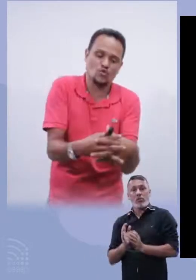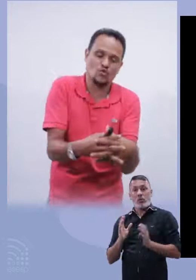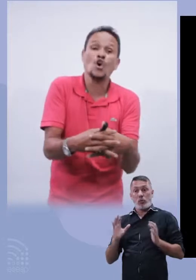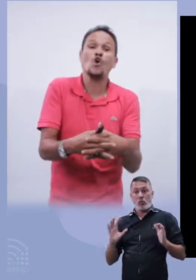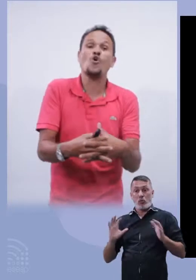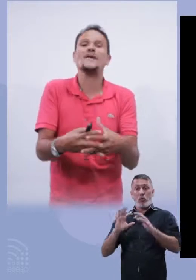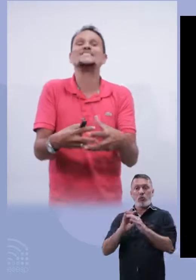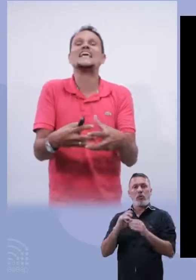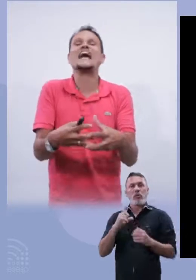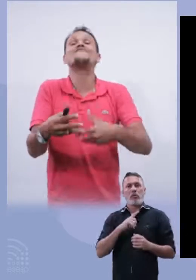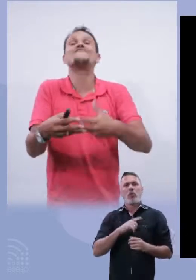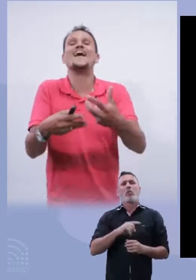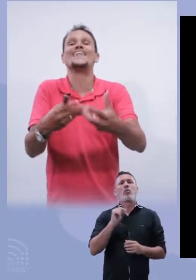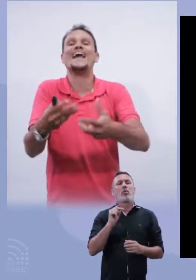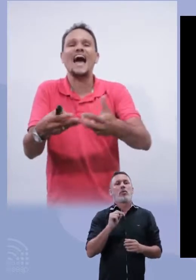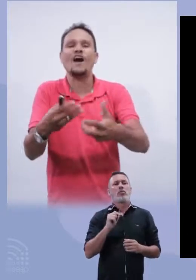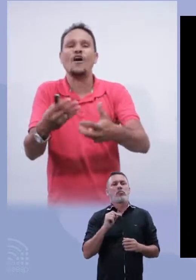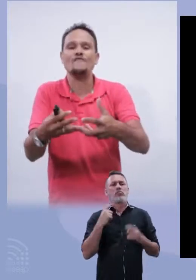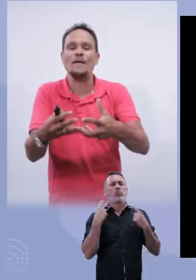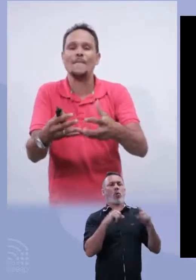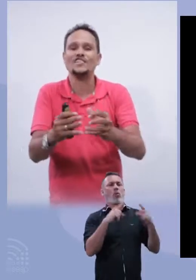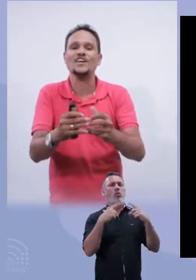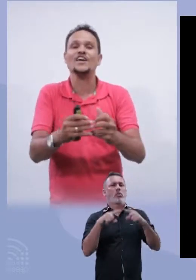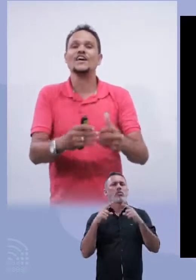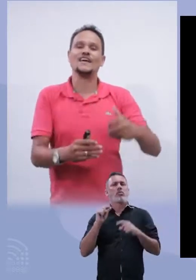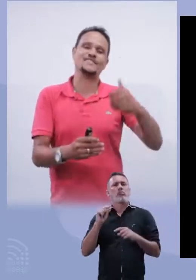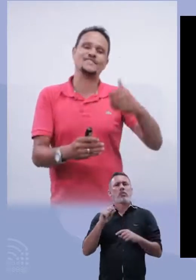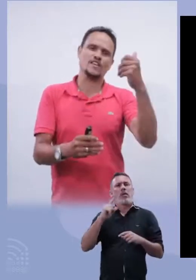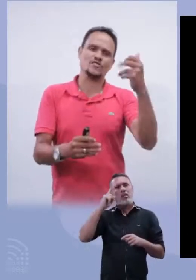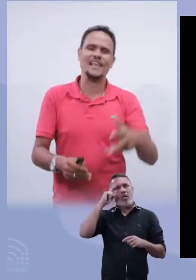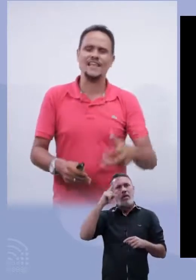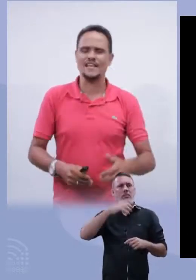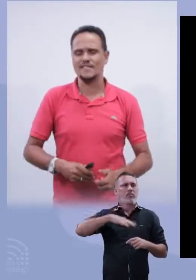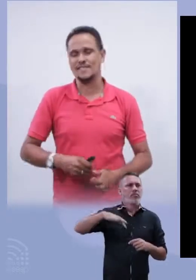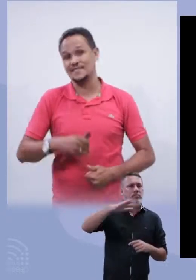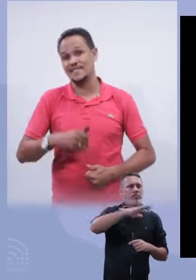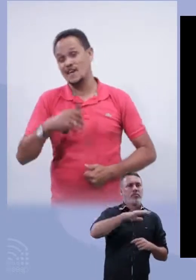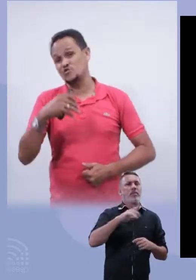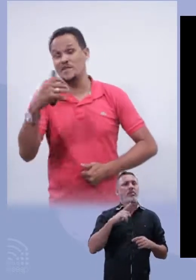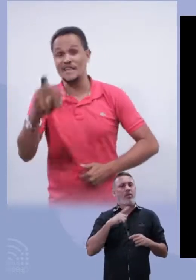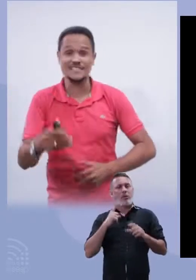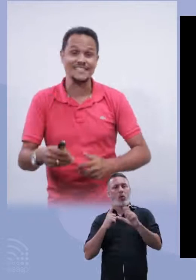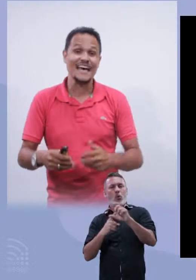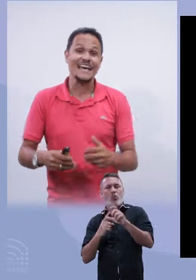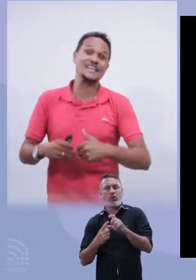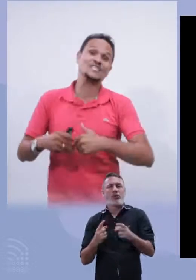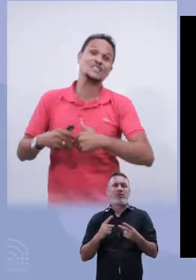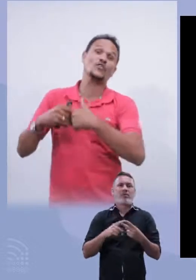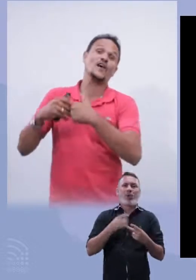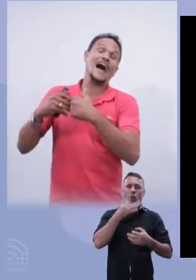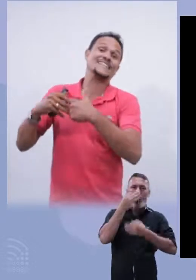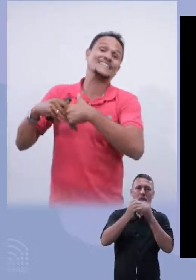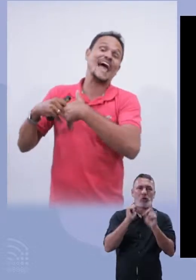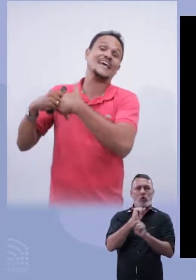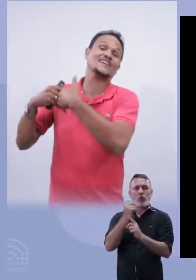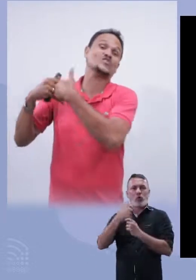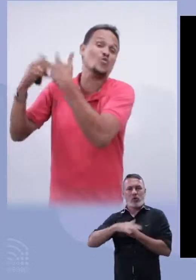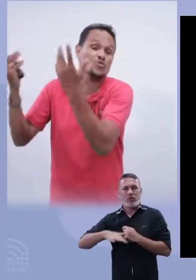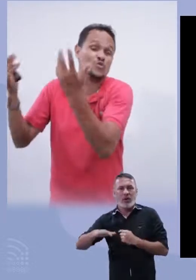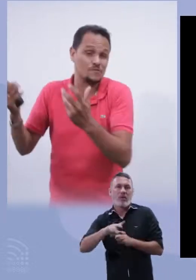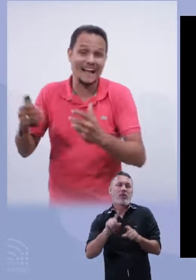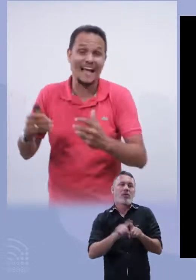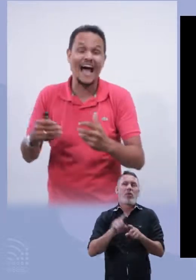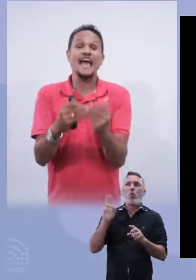estavam juntos, começavam a falar, obviamente, das ideias socialistas, das ideias comunistas, traziam as